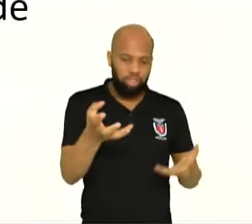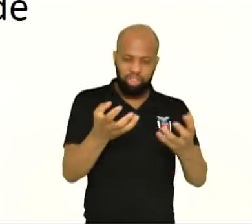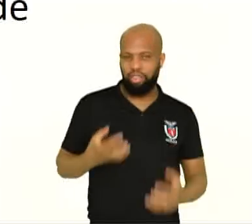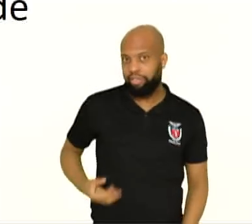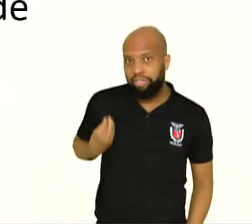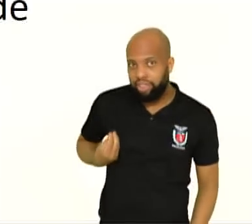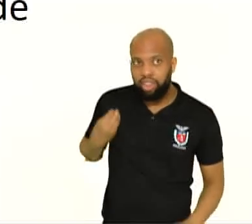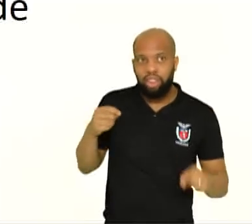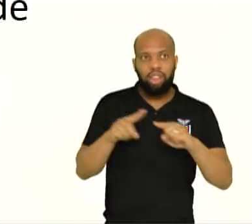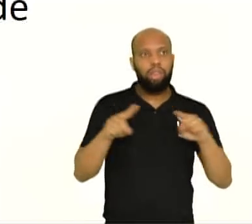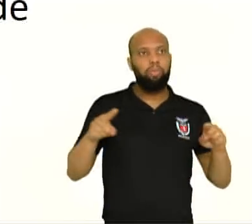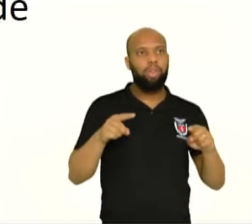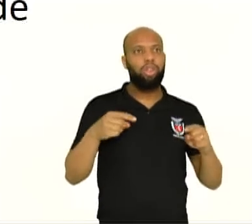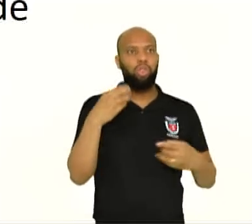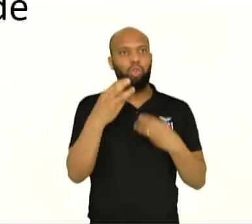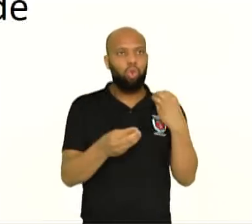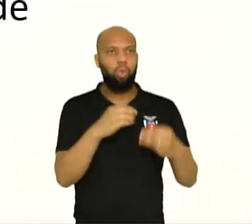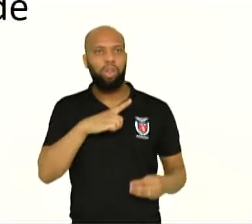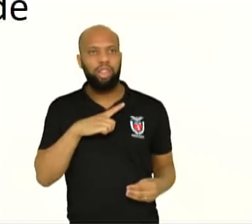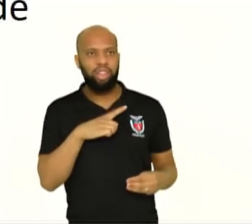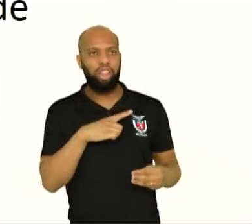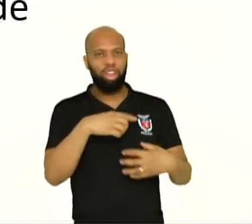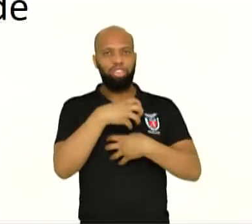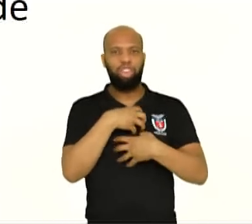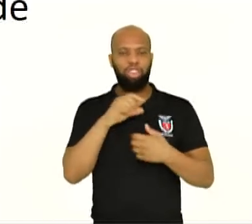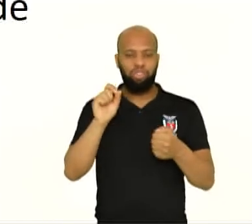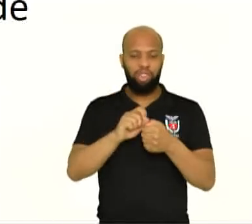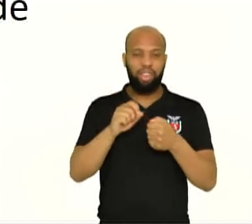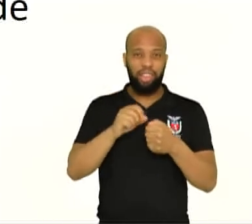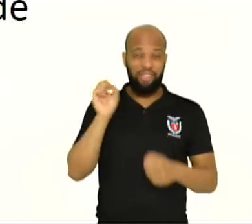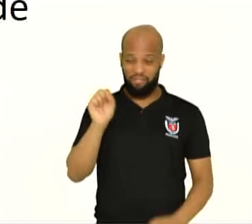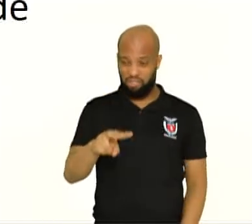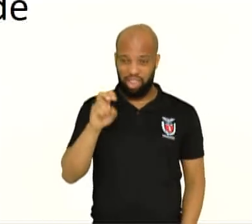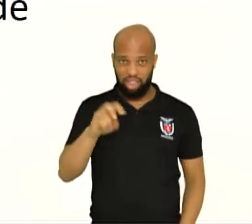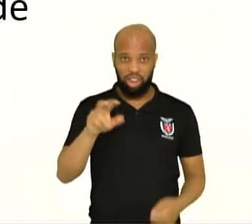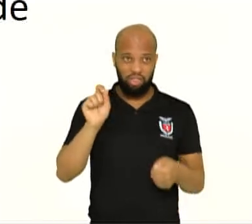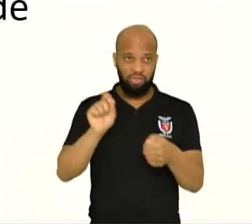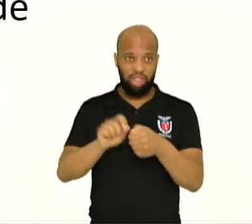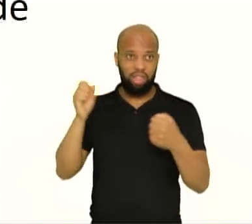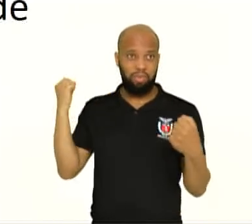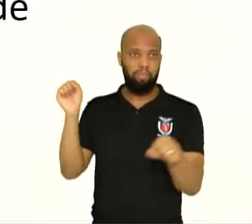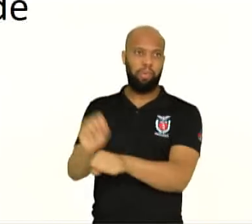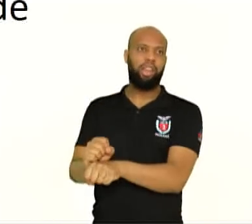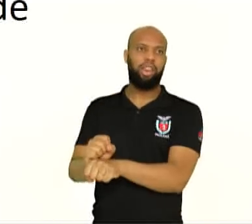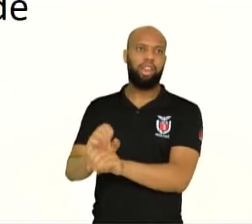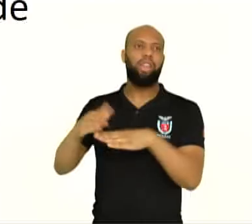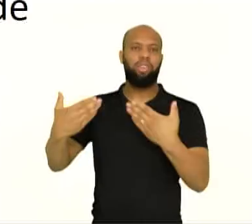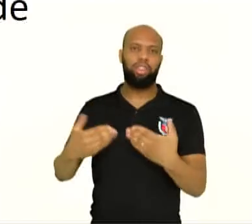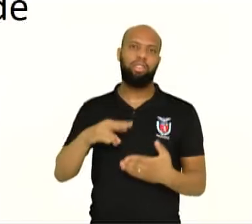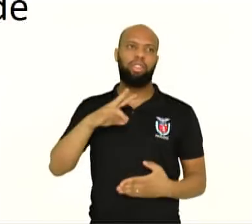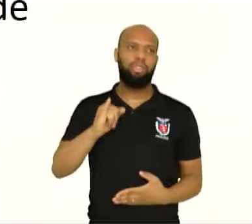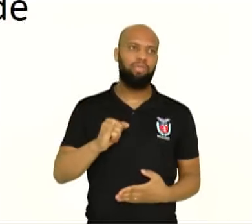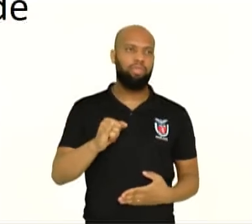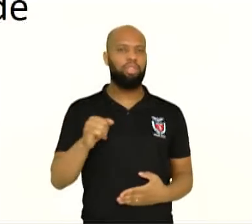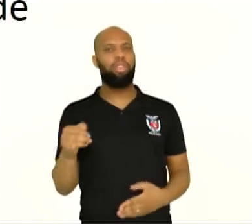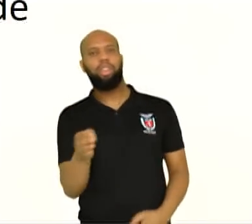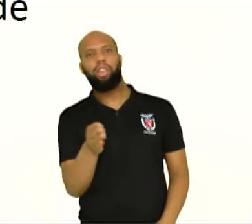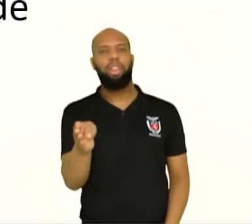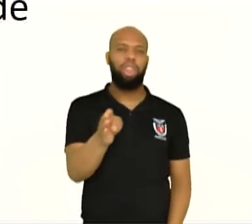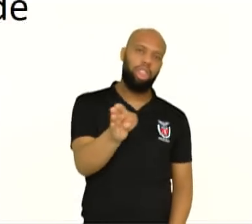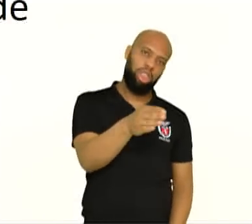viver. Mas aí, com a substância urticante do tentáculo, ela consegue neutralizar ele. E aí ele vai acabando ficando